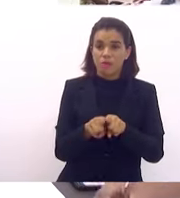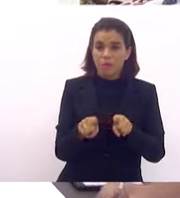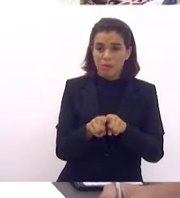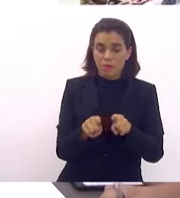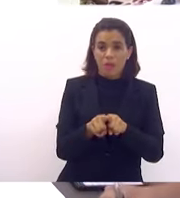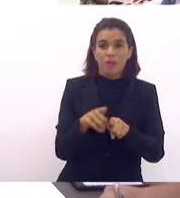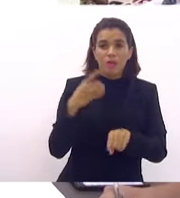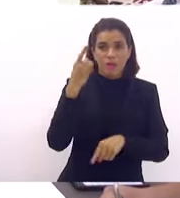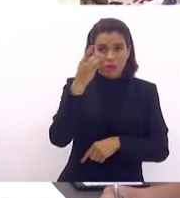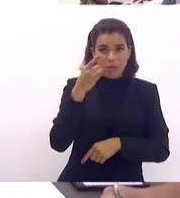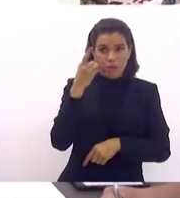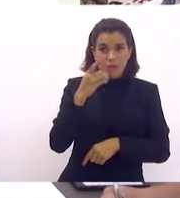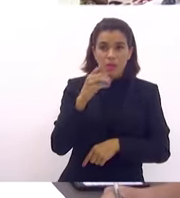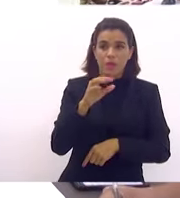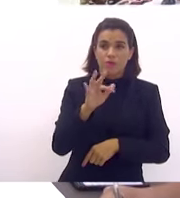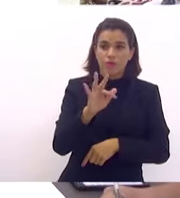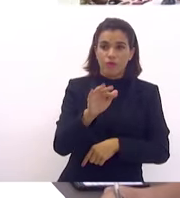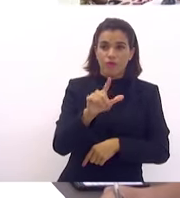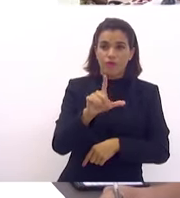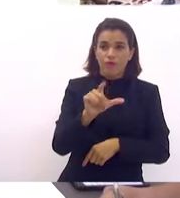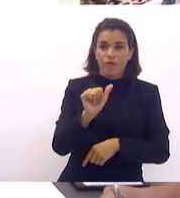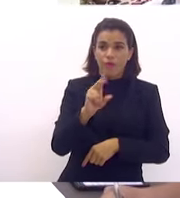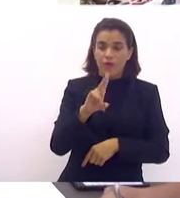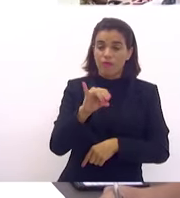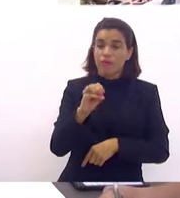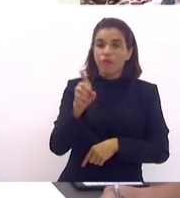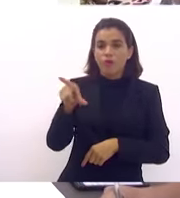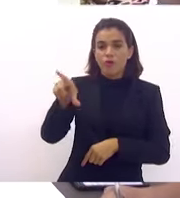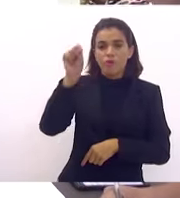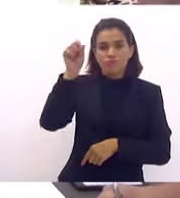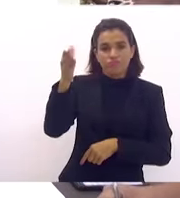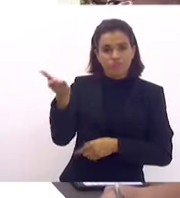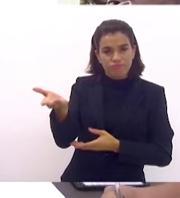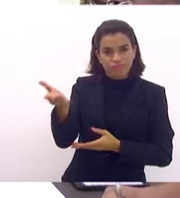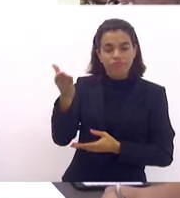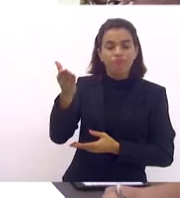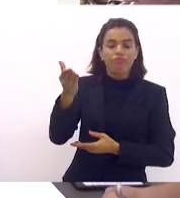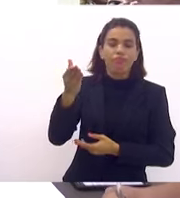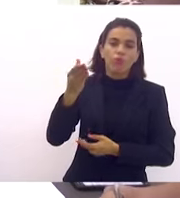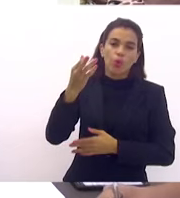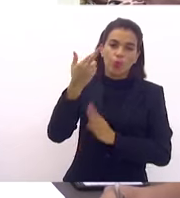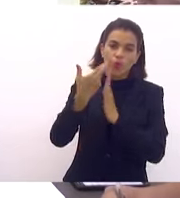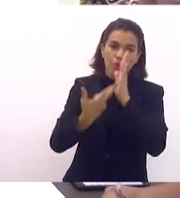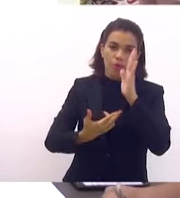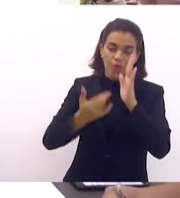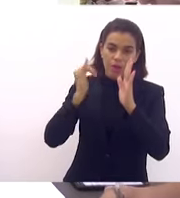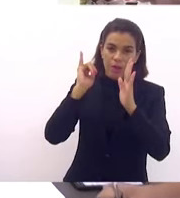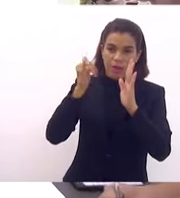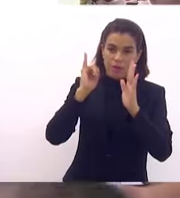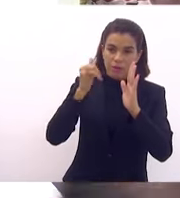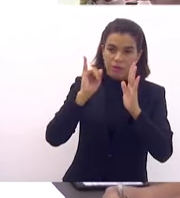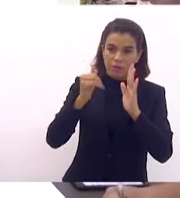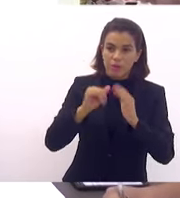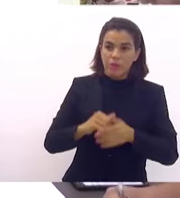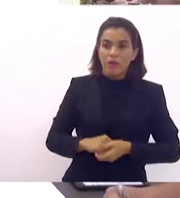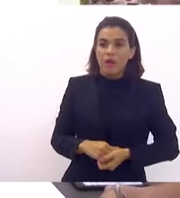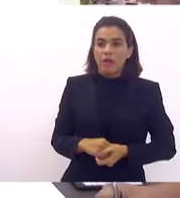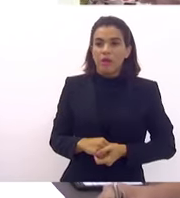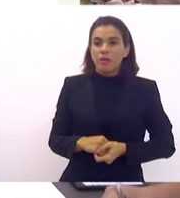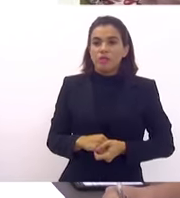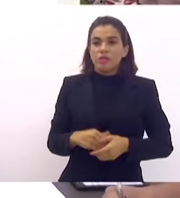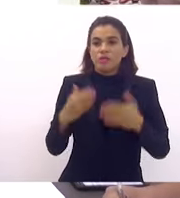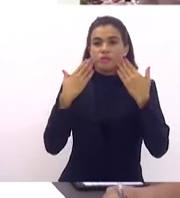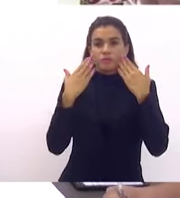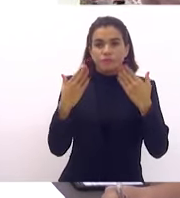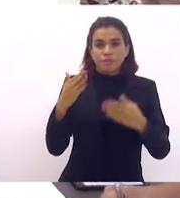gente tem discutido isso aqui às vezes... Vou designar, então, Vossa Excelência relator, e aí, já apresentado o